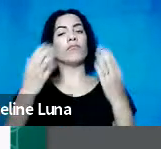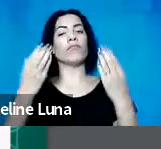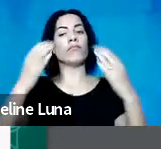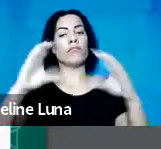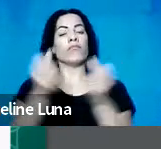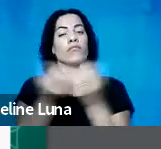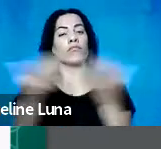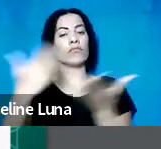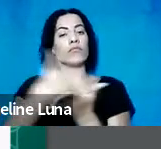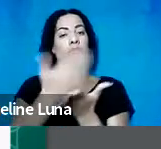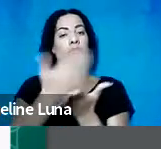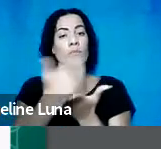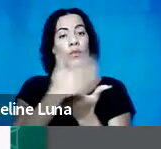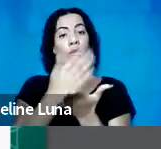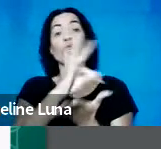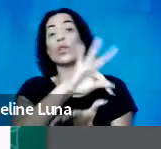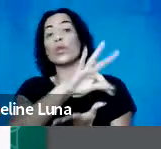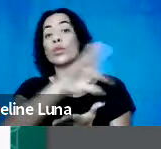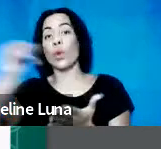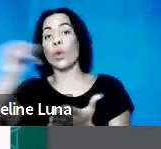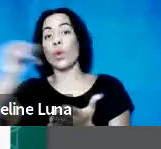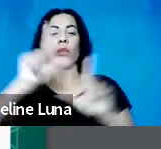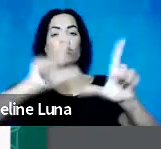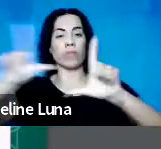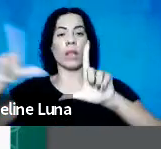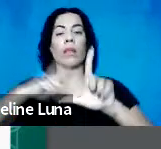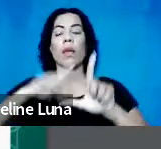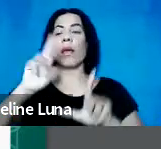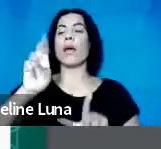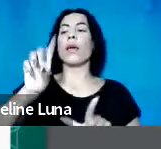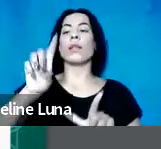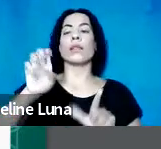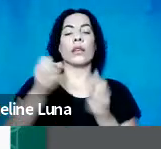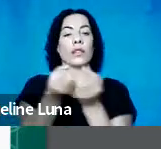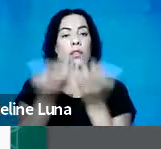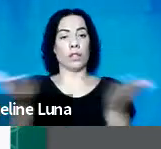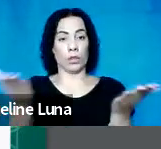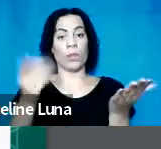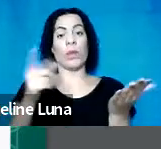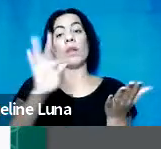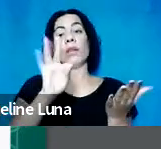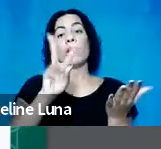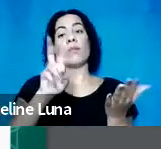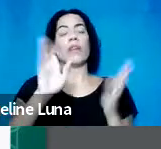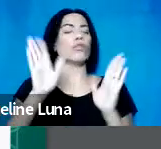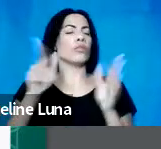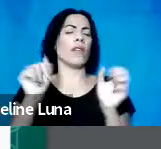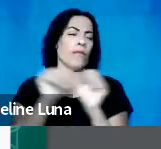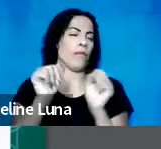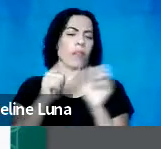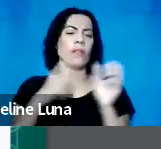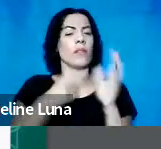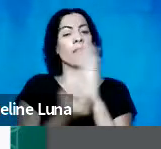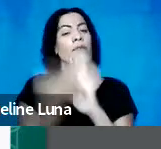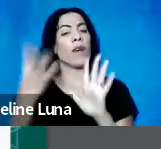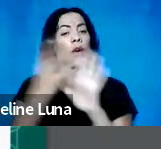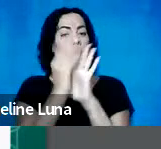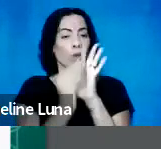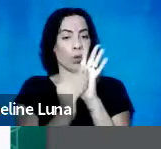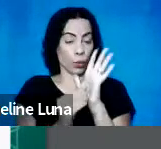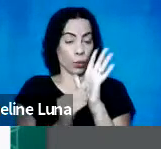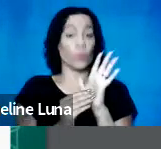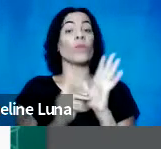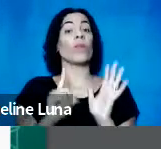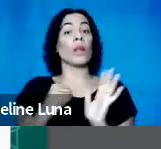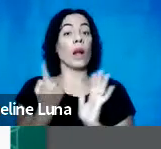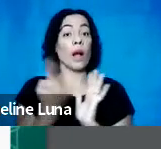com todas essas emissoras, então tem uma rede de distribuição que a própria TVE já faz com vários conteúdos que ela distribui e que a